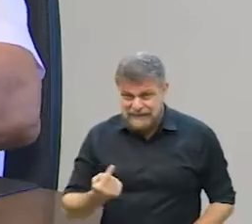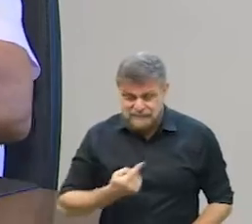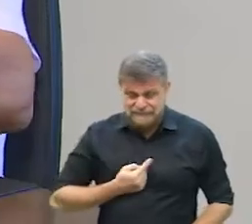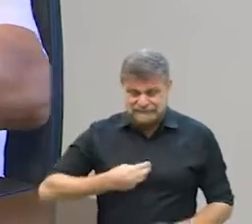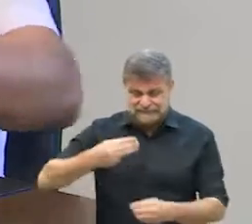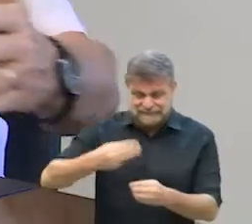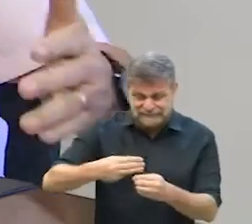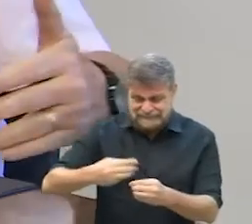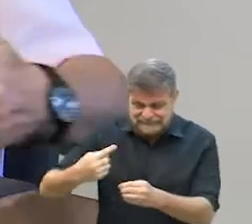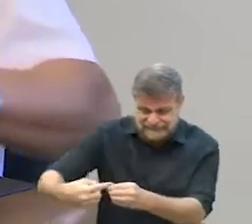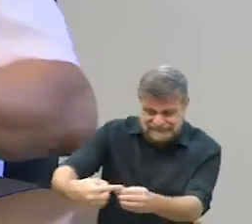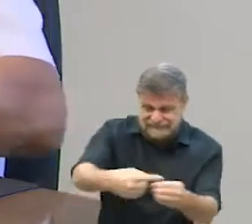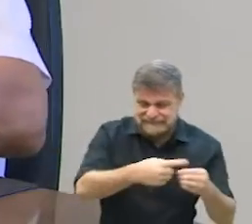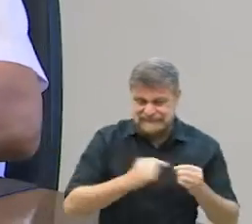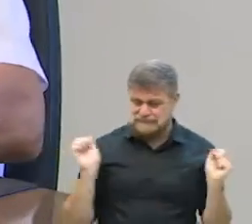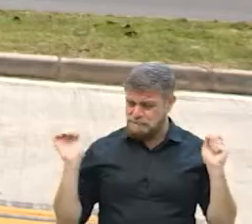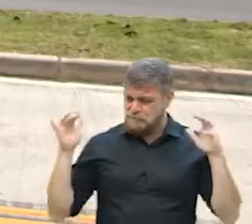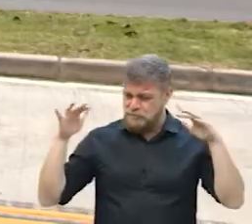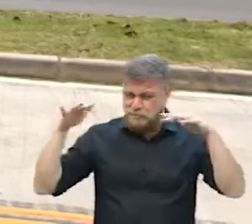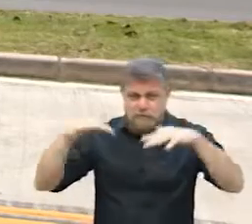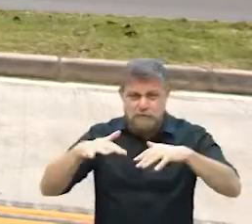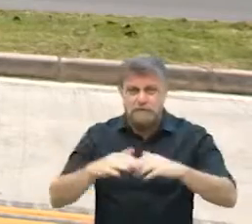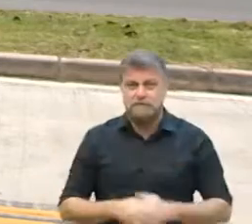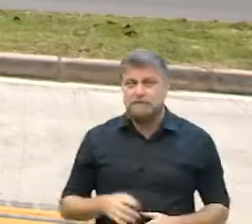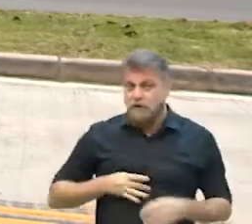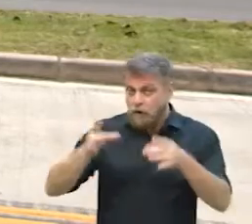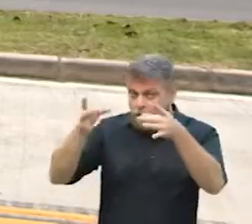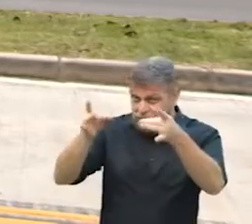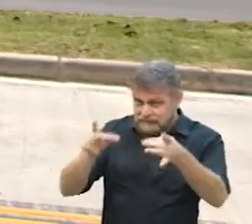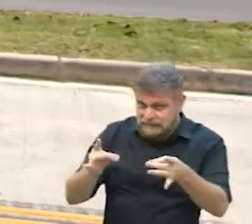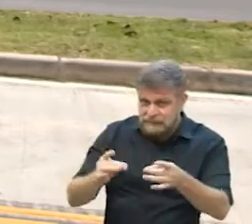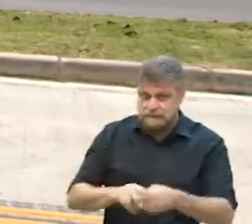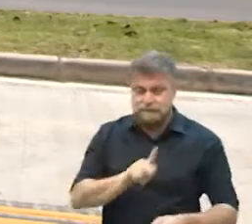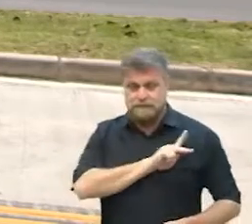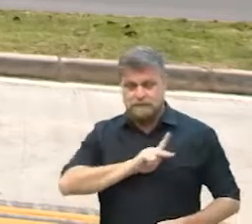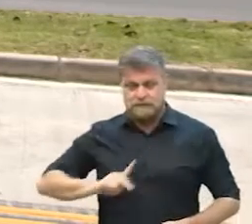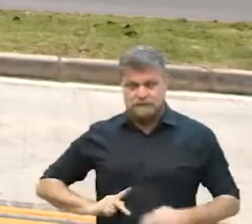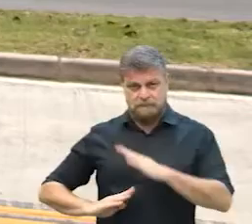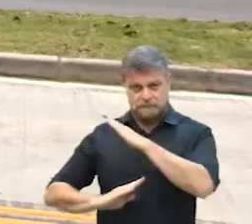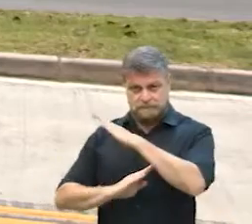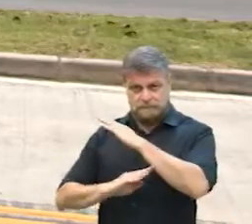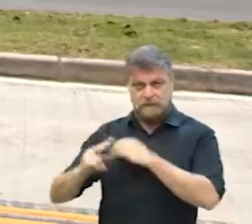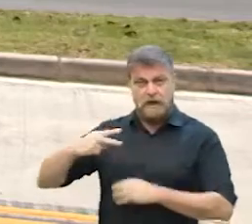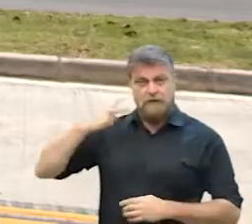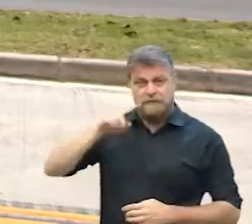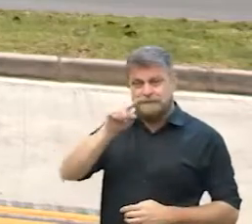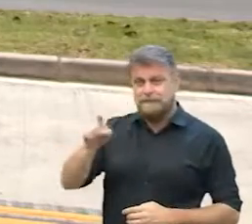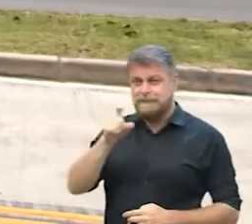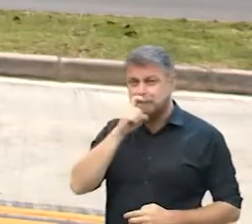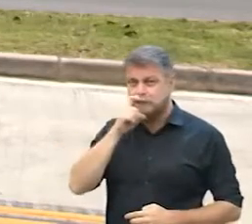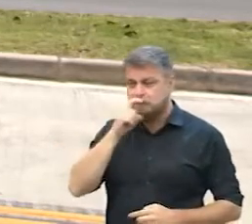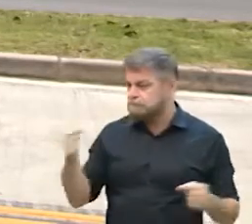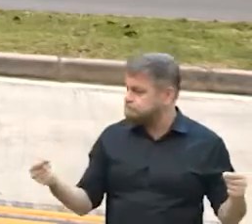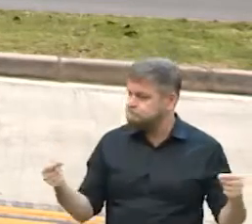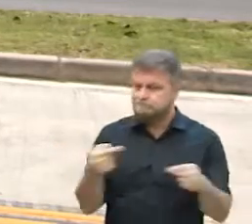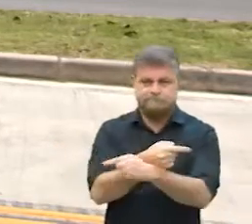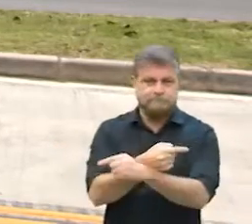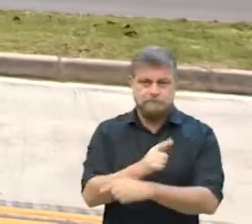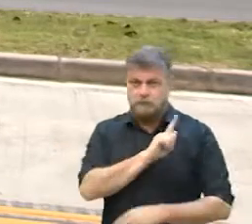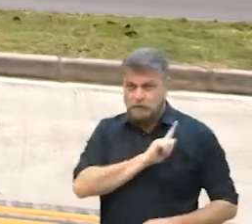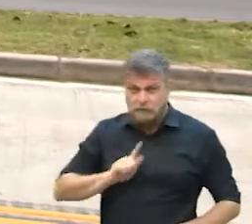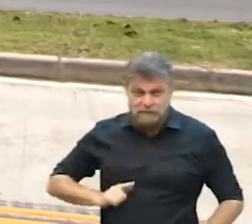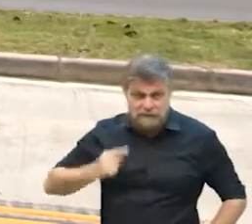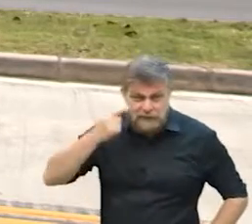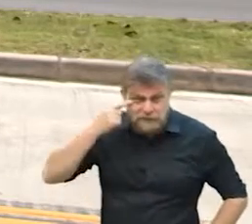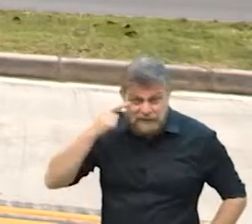Campinas atende toda a região metropolitana. E tem mais um detalhe, o presidente da Câmara Municipal de Campinas, o vereador Zé Carlos, é contrário